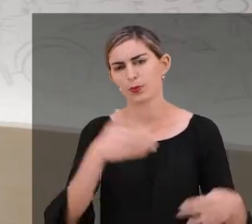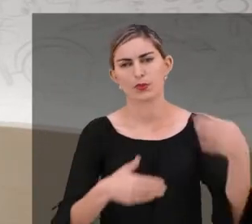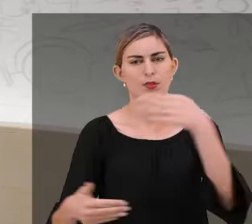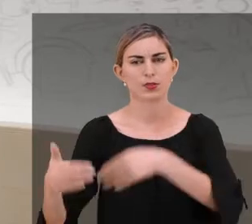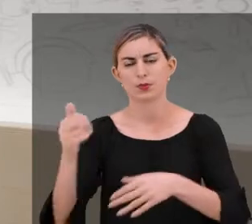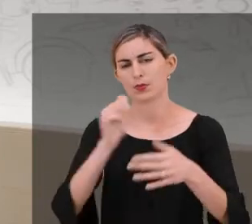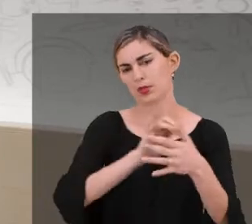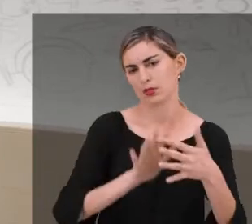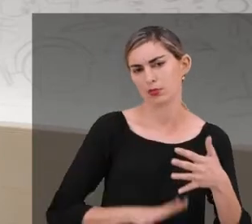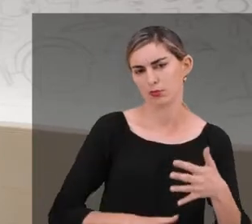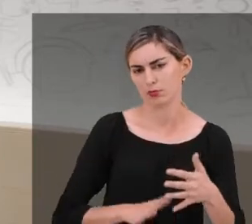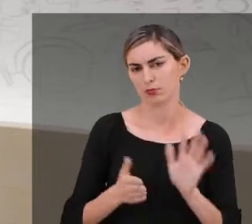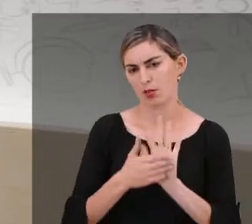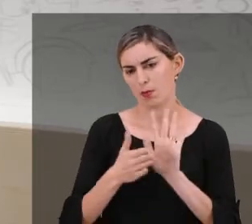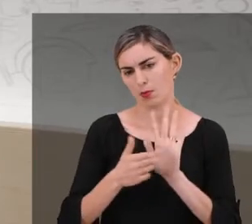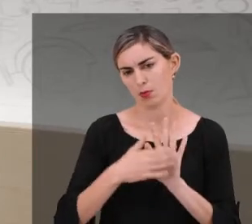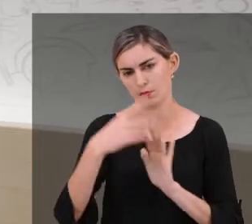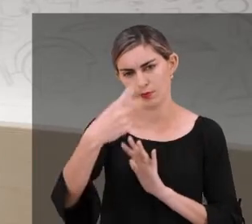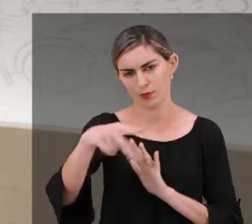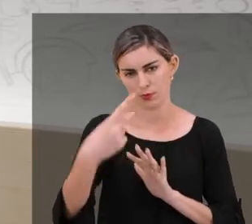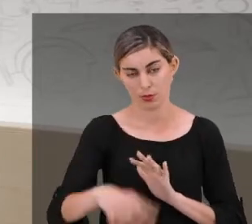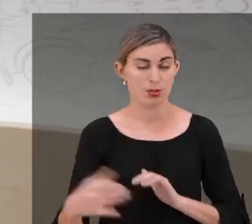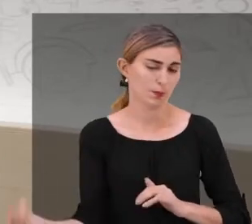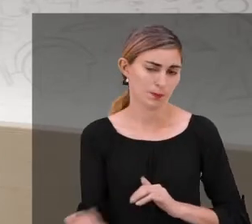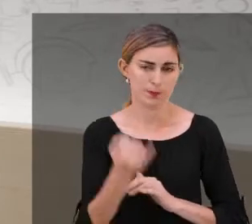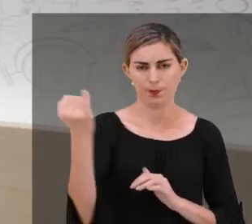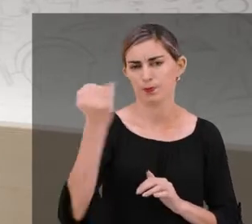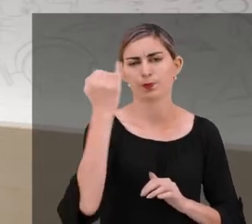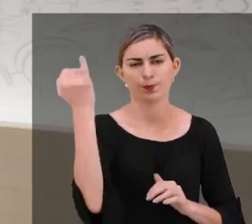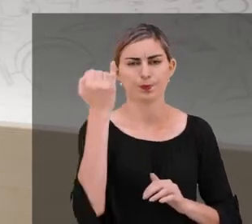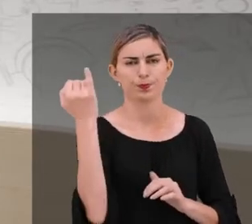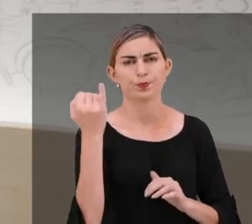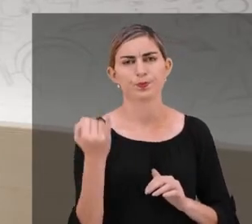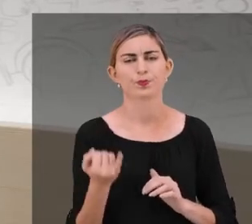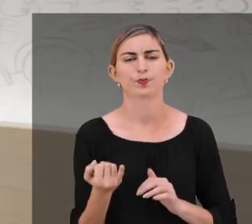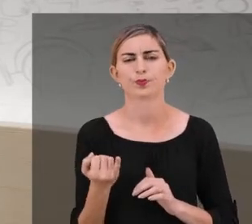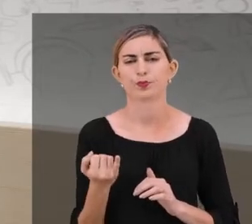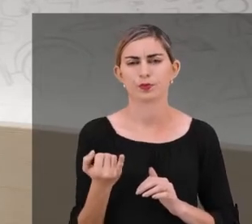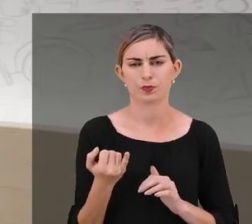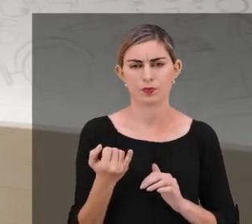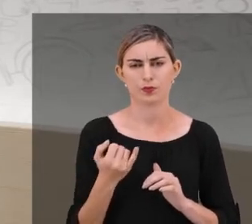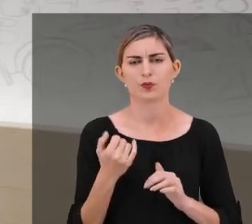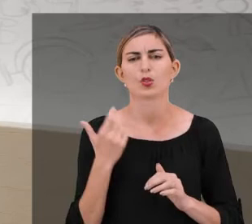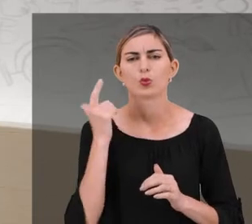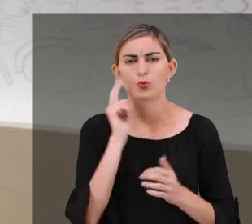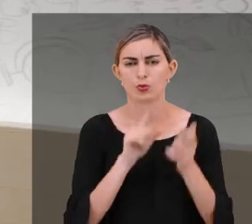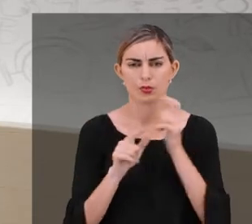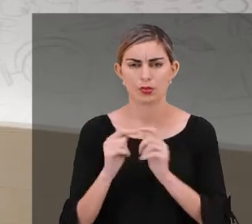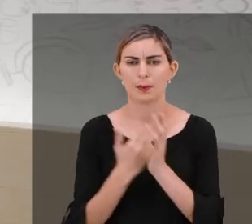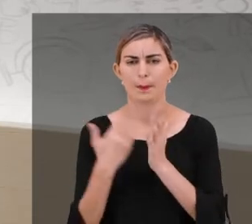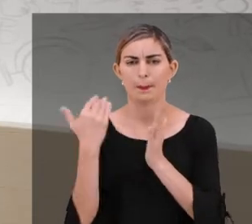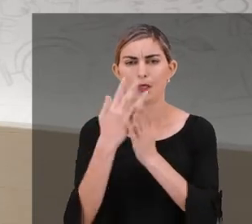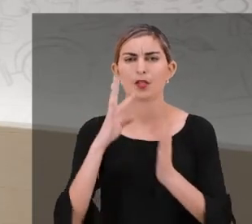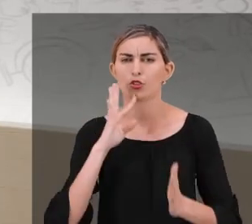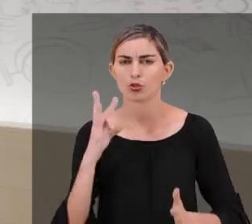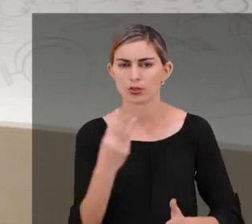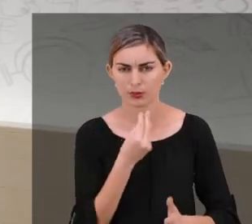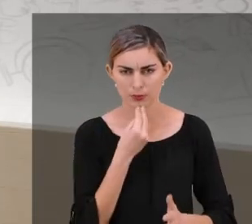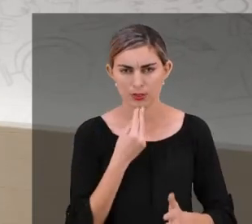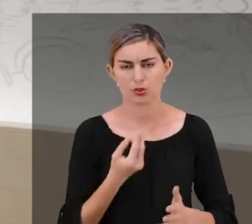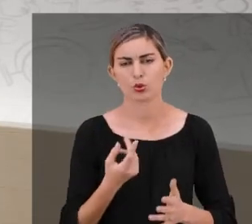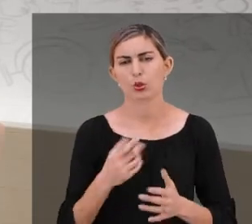Procure participar das atividades que vão ser propostas a vocês, é de suma importância, porque aí vocês vão conceber mais